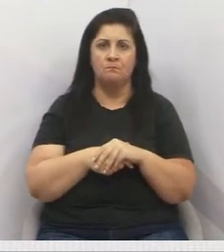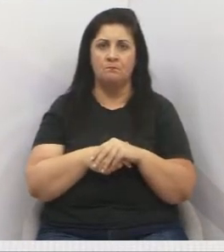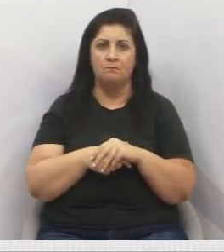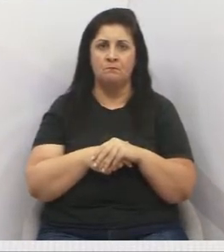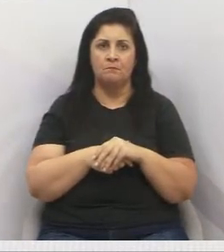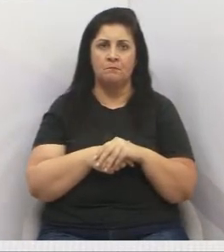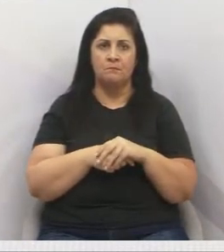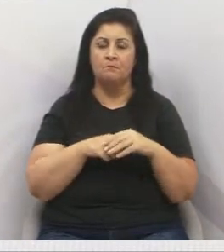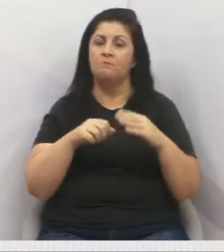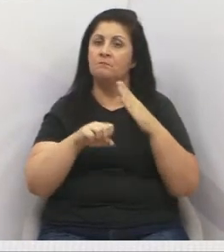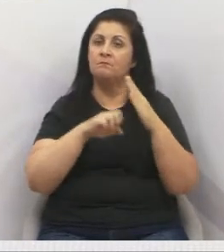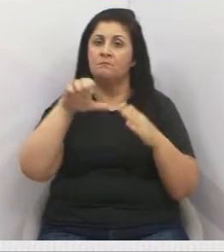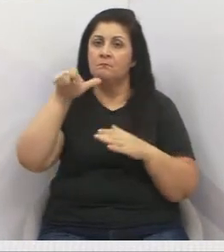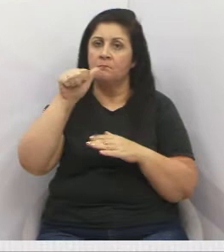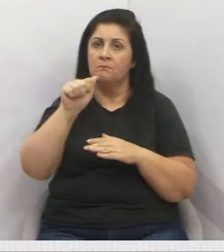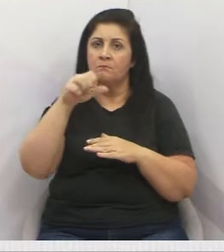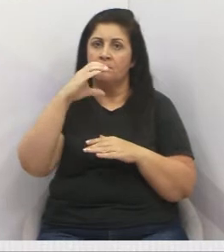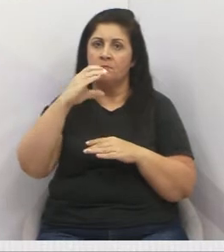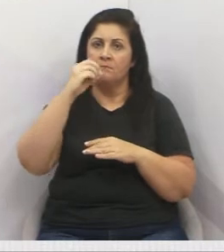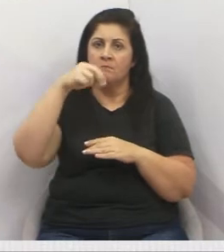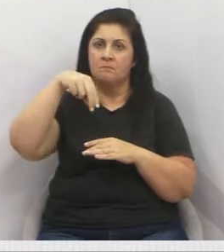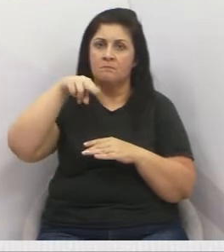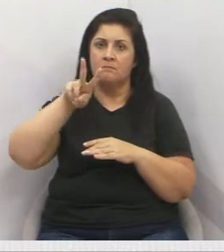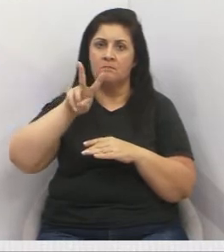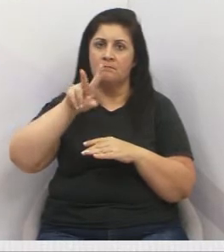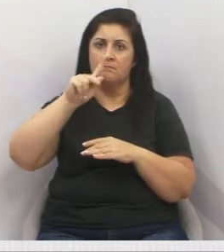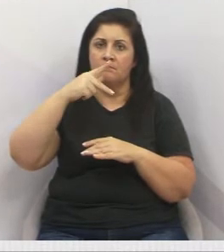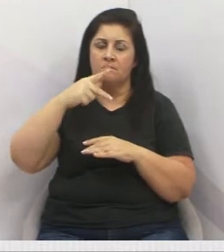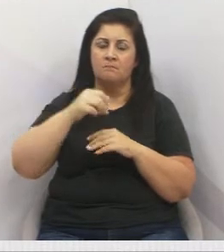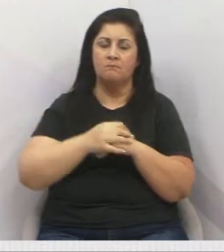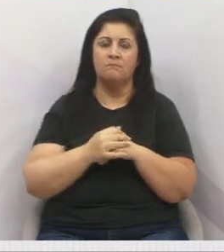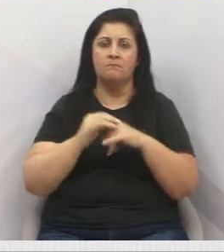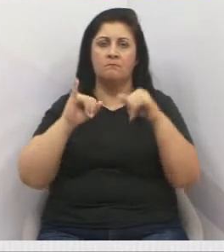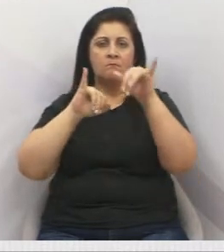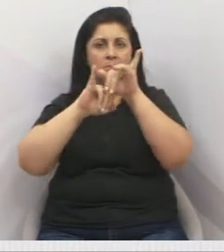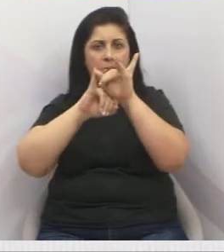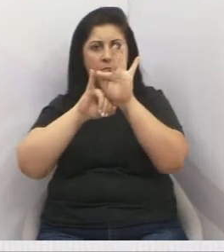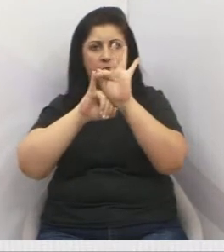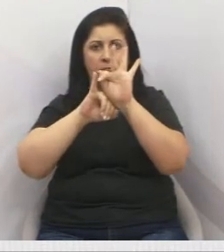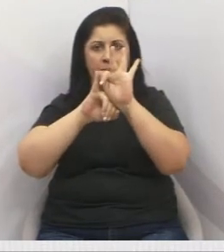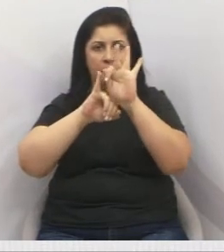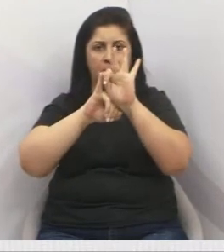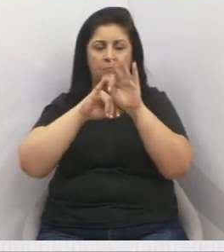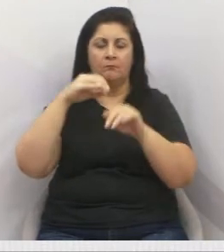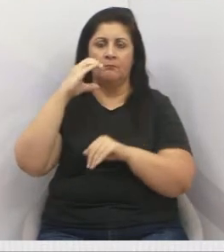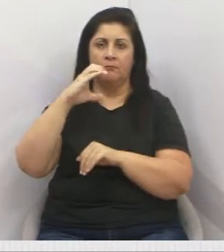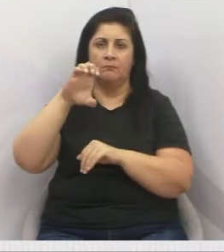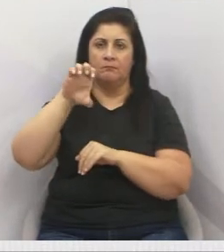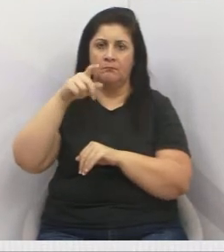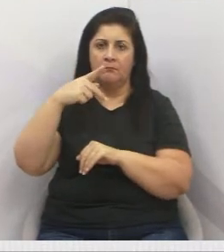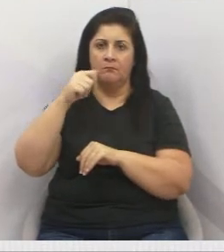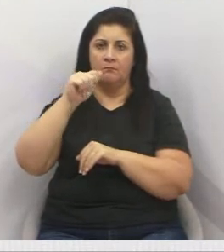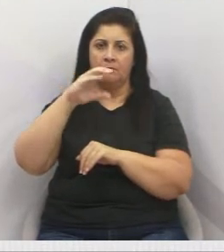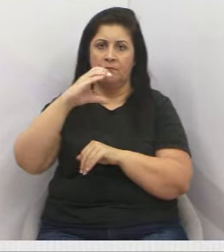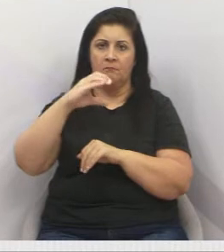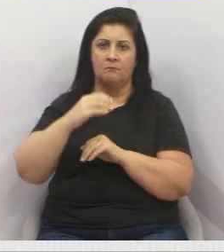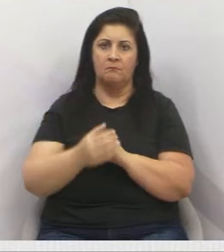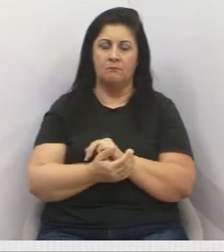profissionais, ACONVAP, entidades acadêmicas, Instituto Federal e organização da sociedade civil, CEPAC.